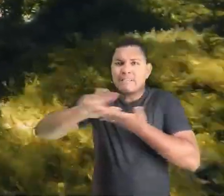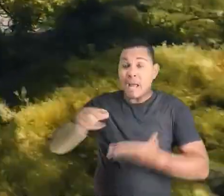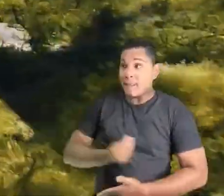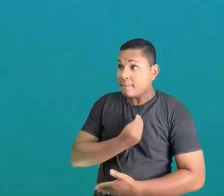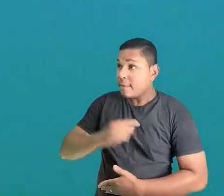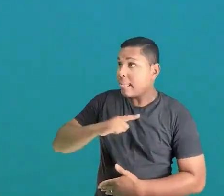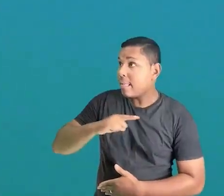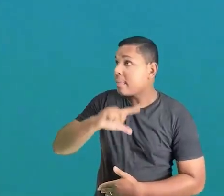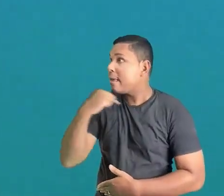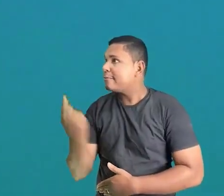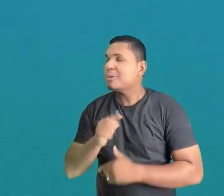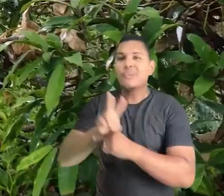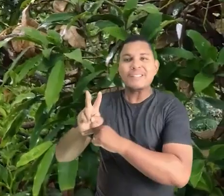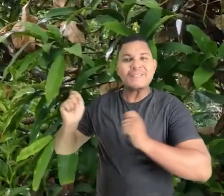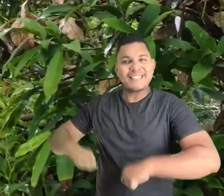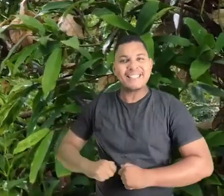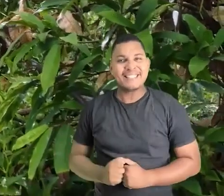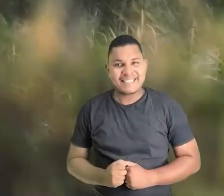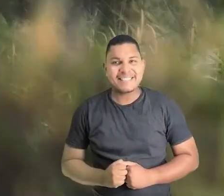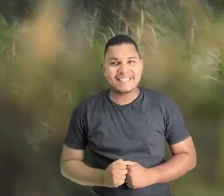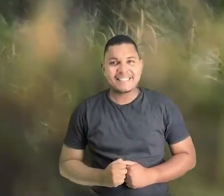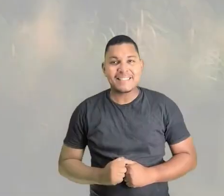natureza, haverá vida.